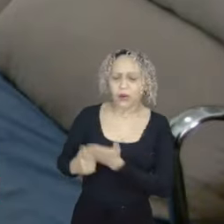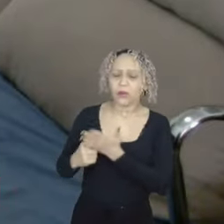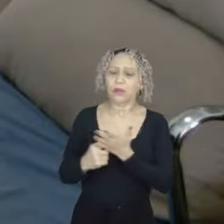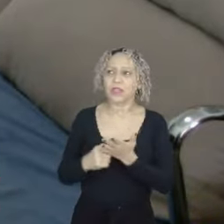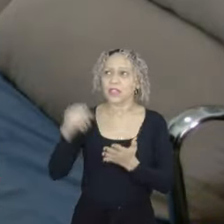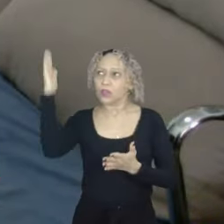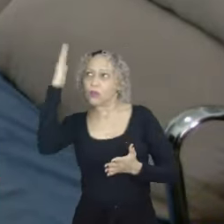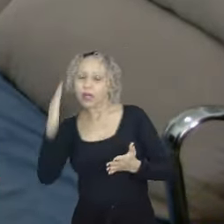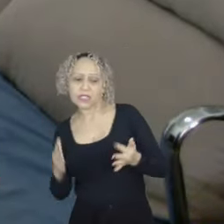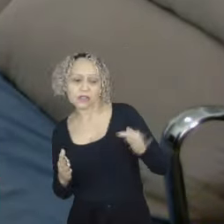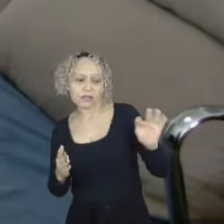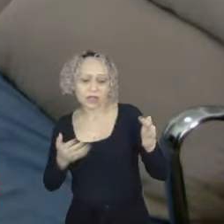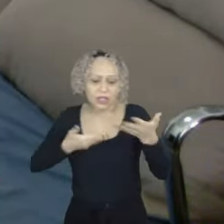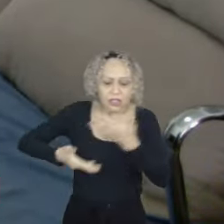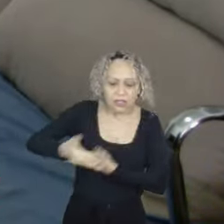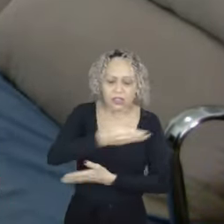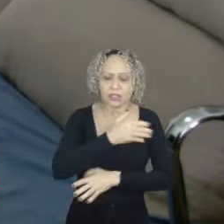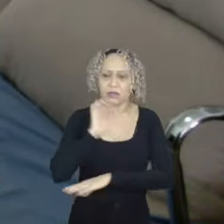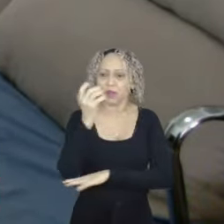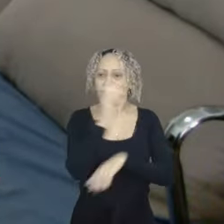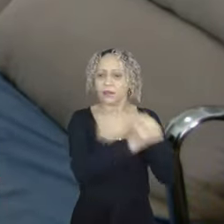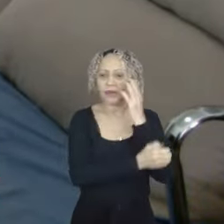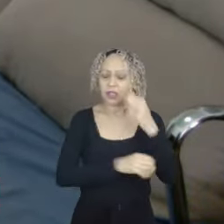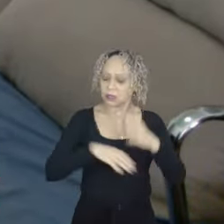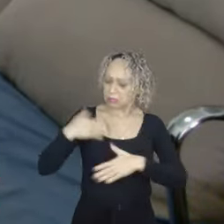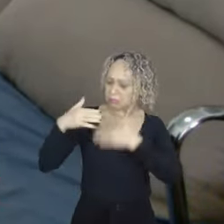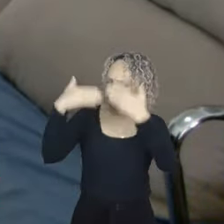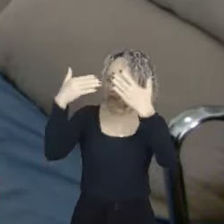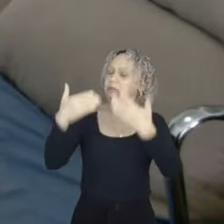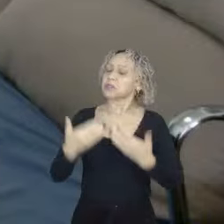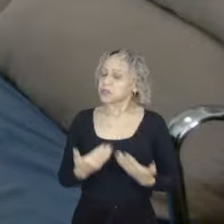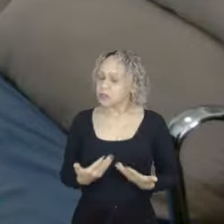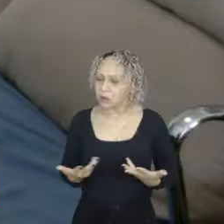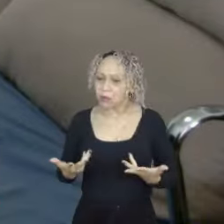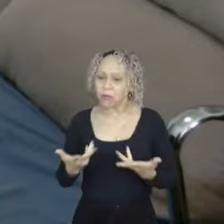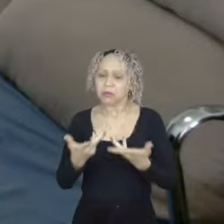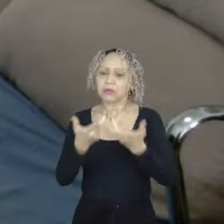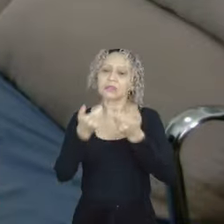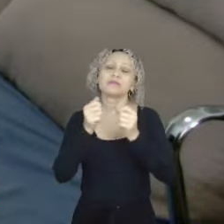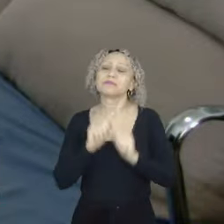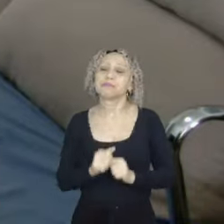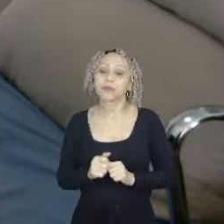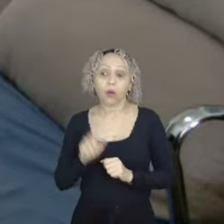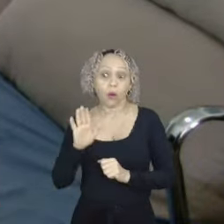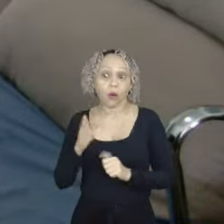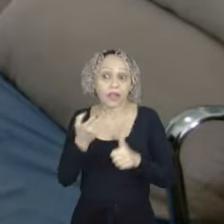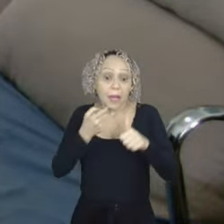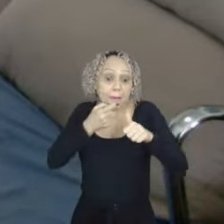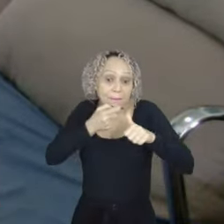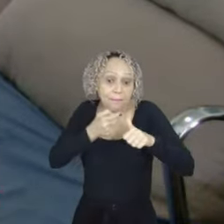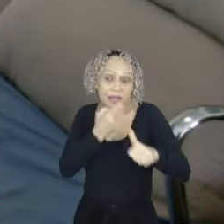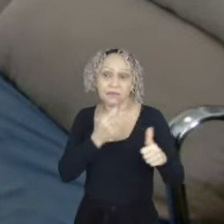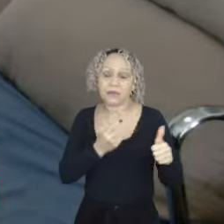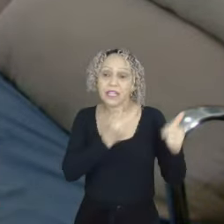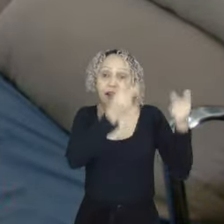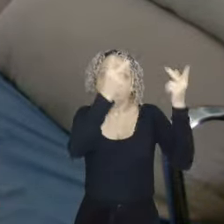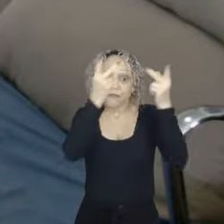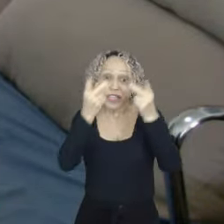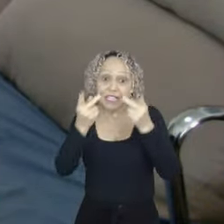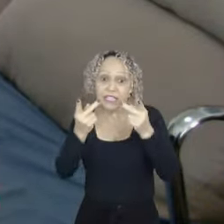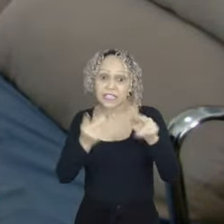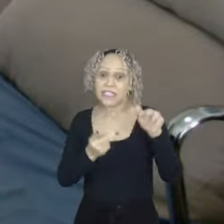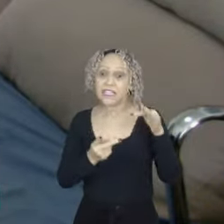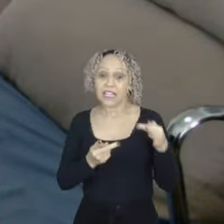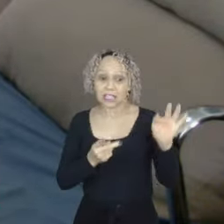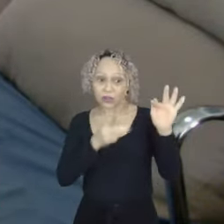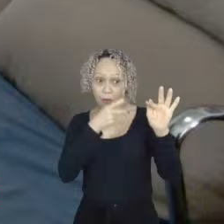avançou muito nesses encontros aí com Lula. É importante lembrar que essa é a primeira visita do Macron à América do Sul e representa